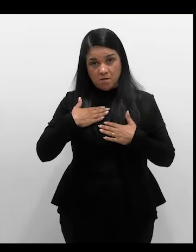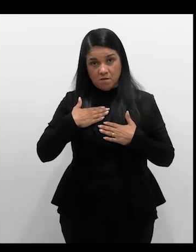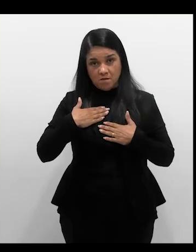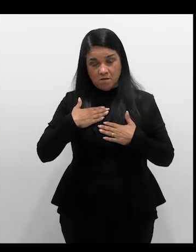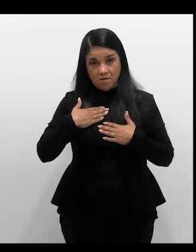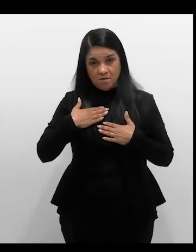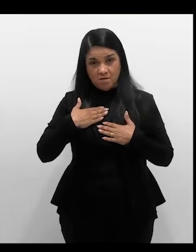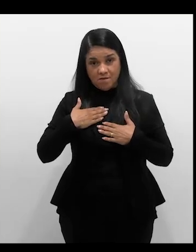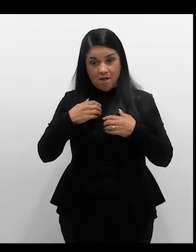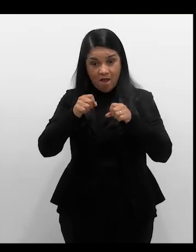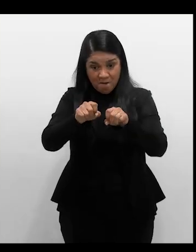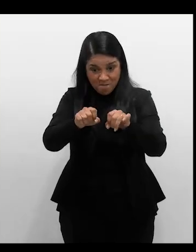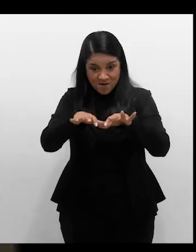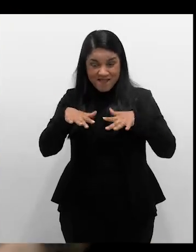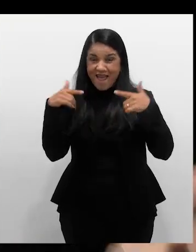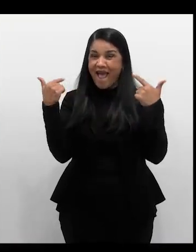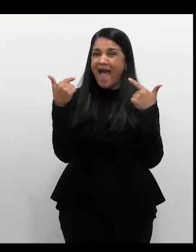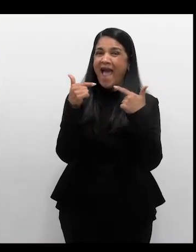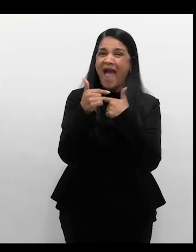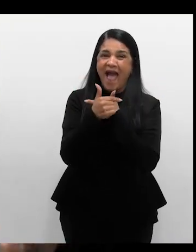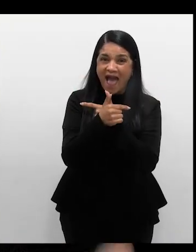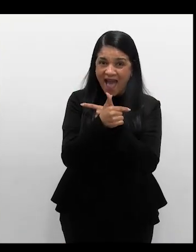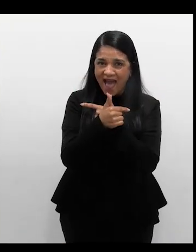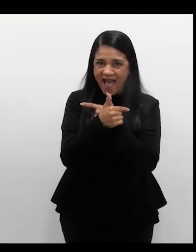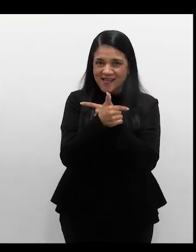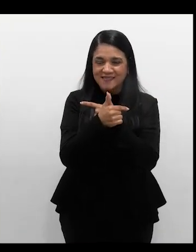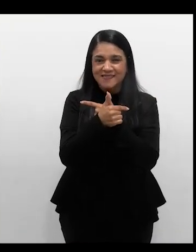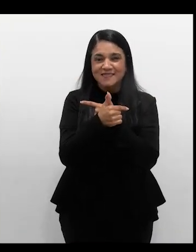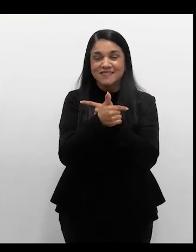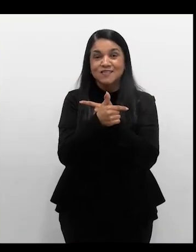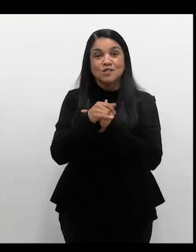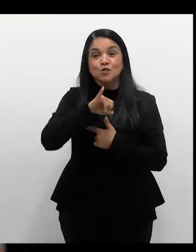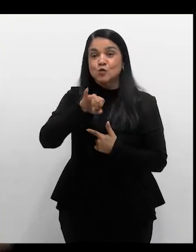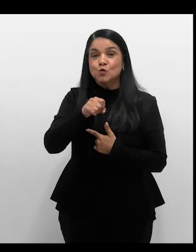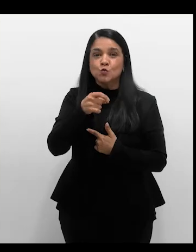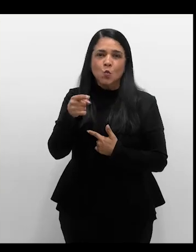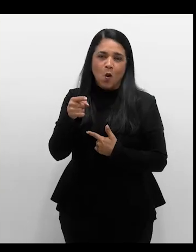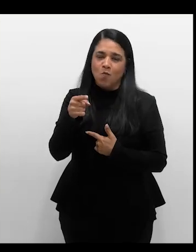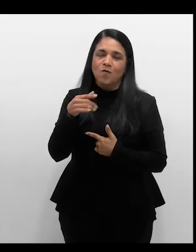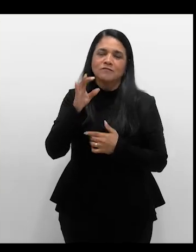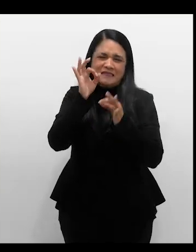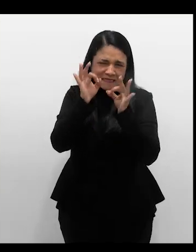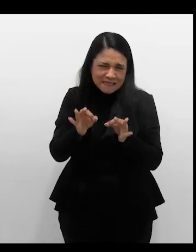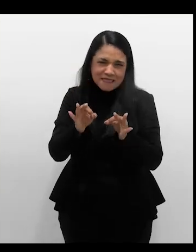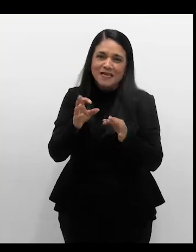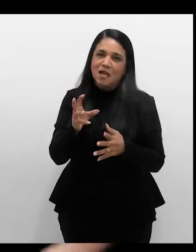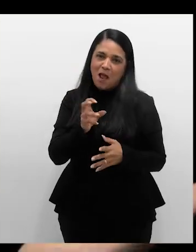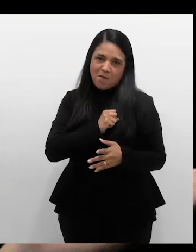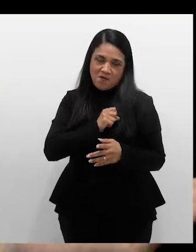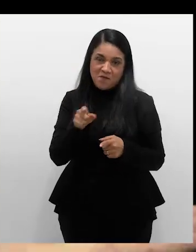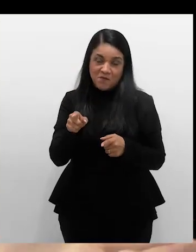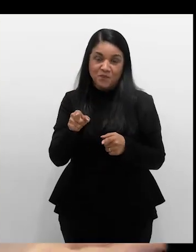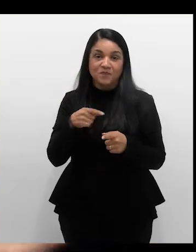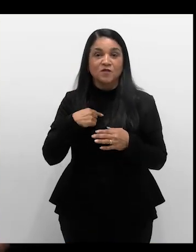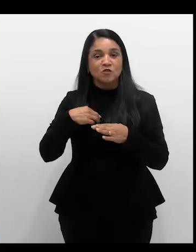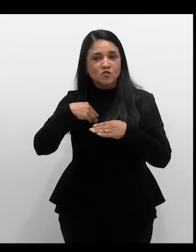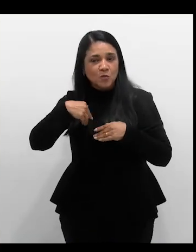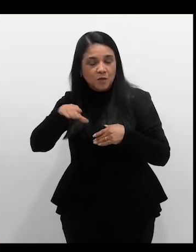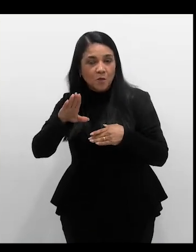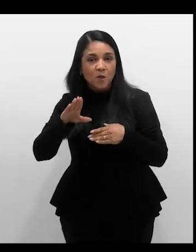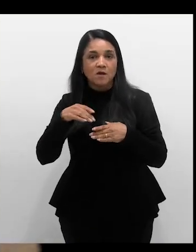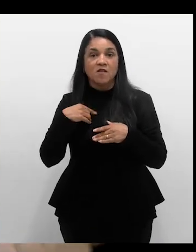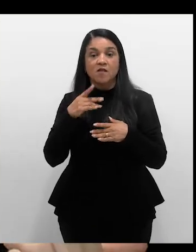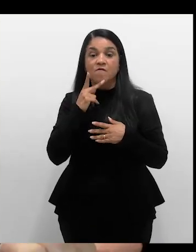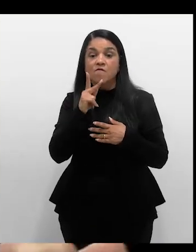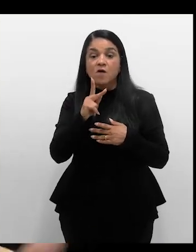é minha, e que a plateia gargalha todas as vezes. E que o João, eu tenho certeza que adoraria. Que na hora que eles estão indo